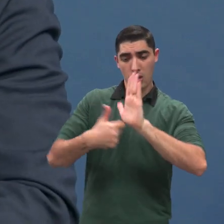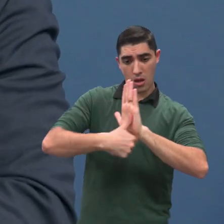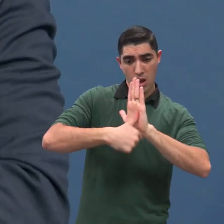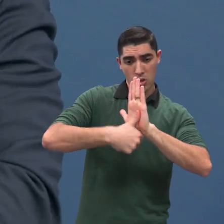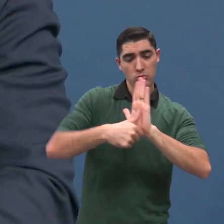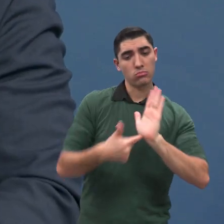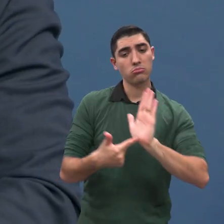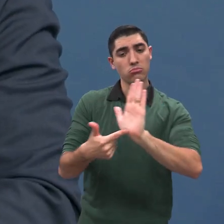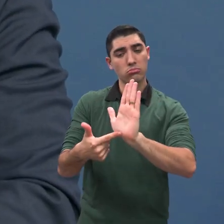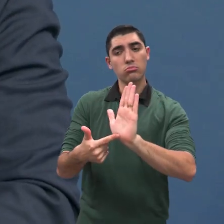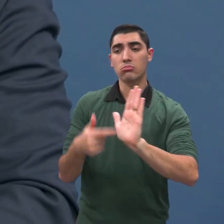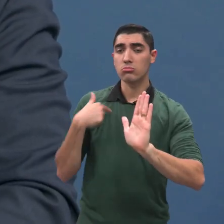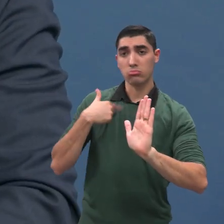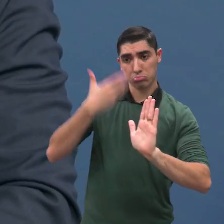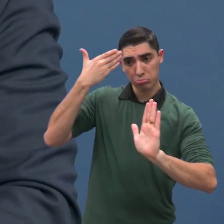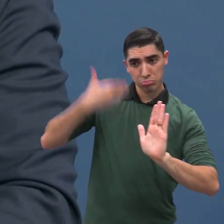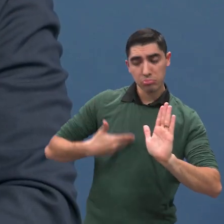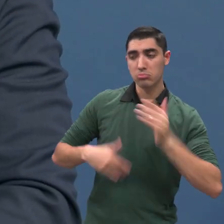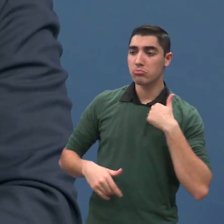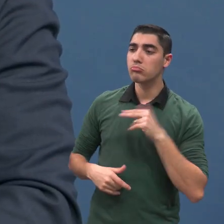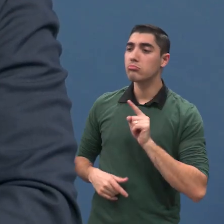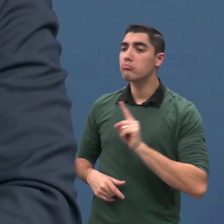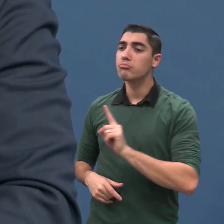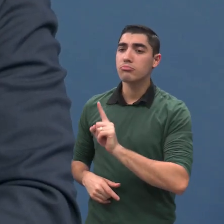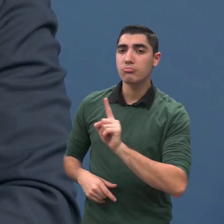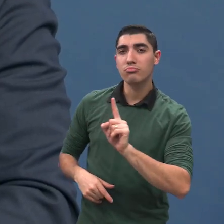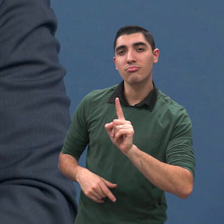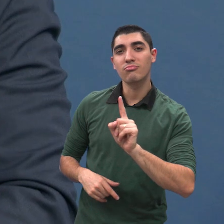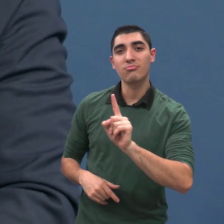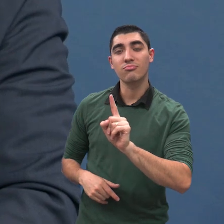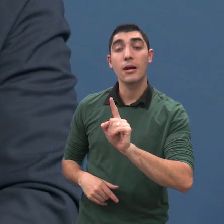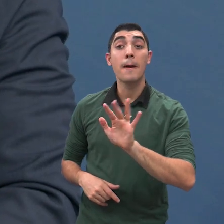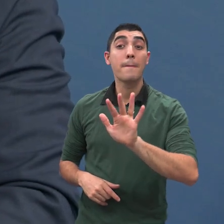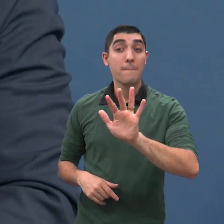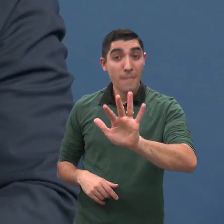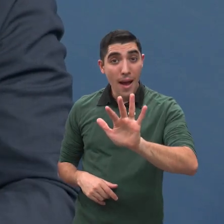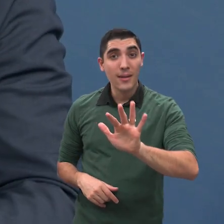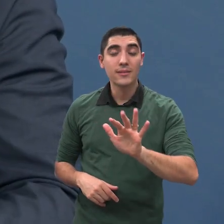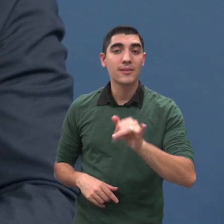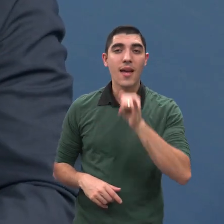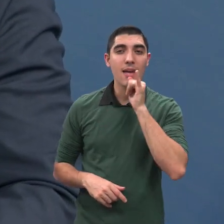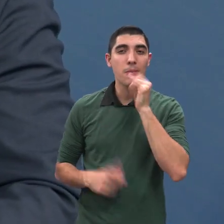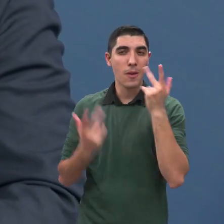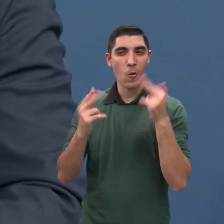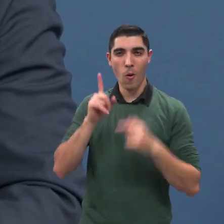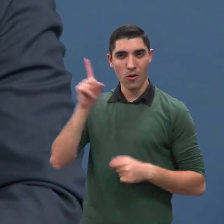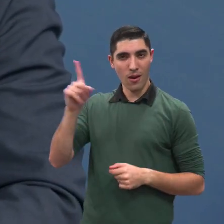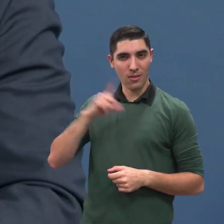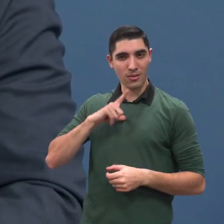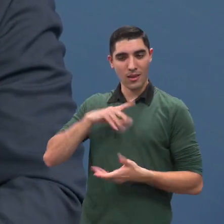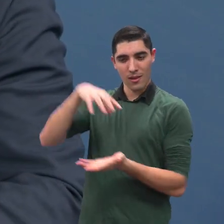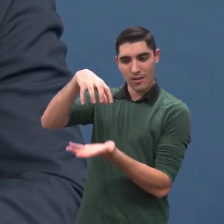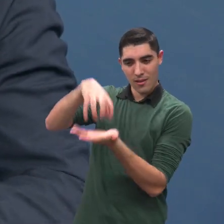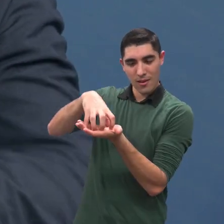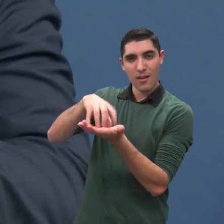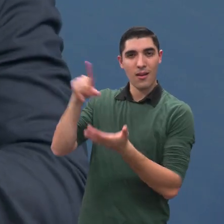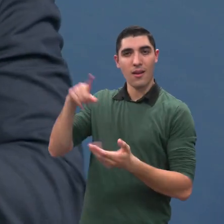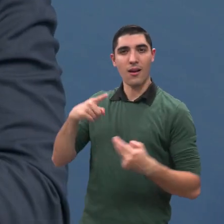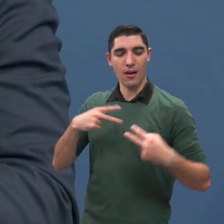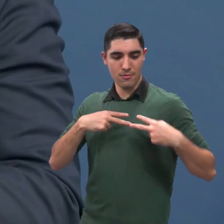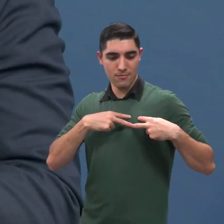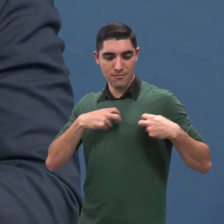RG, você identifica, você pode andar, né? Mas faz você ter que dar voltas, né? Às vezes, assim como tem a Petrobras aqui, que